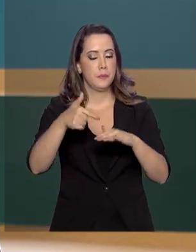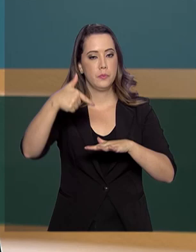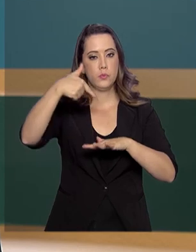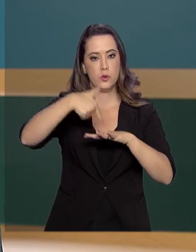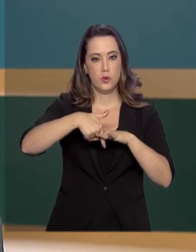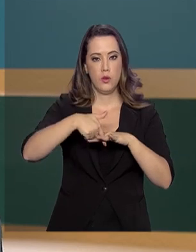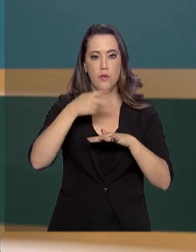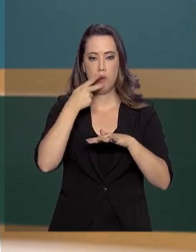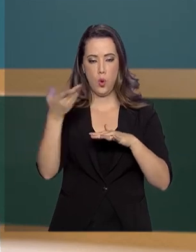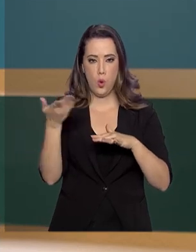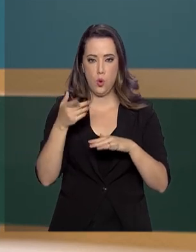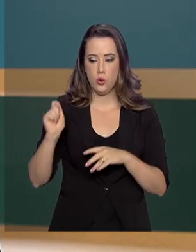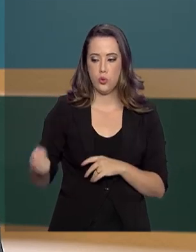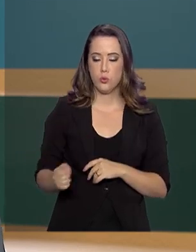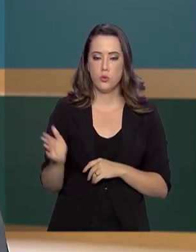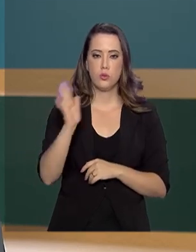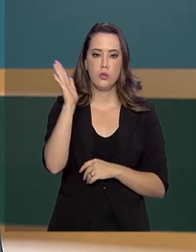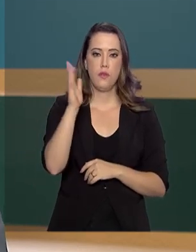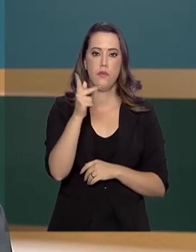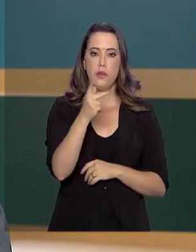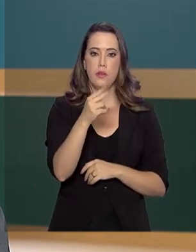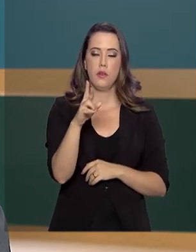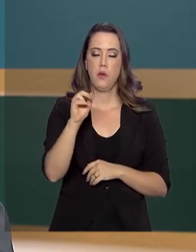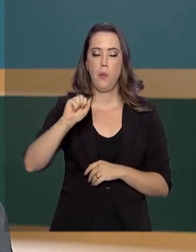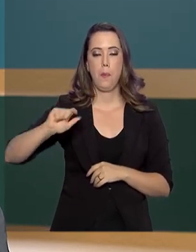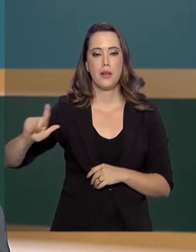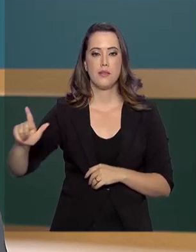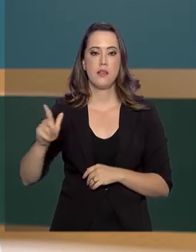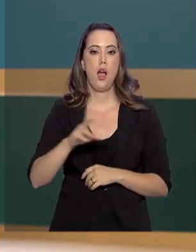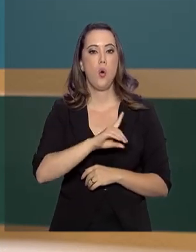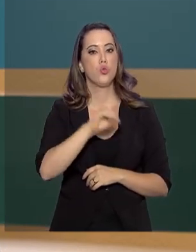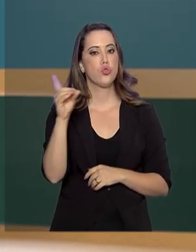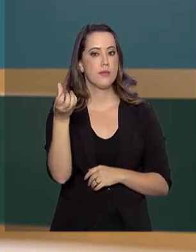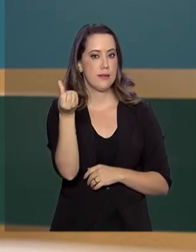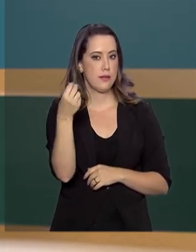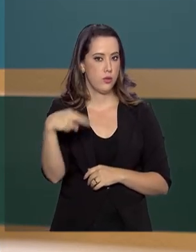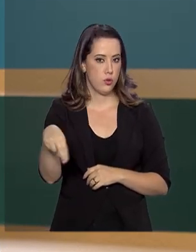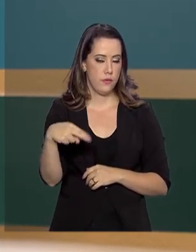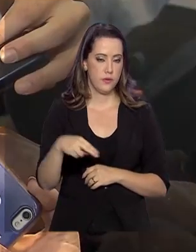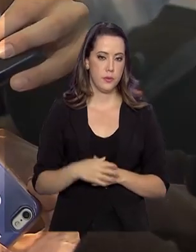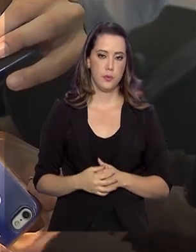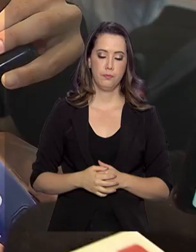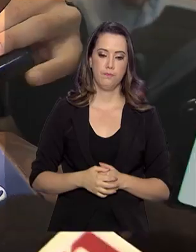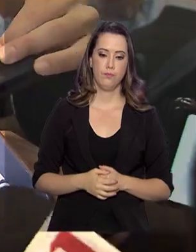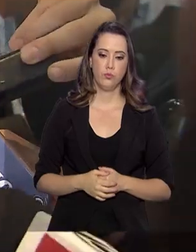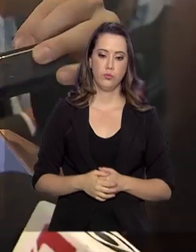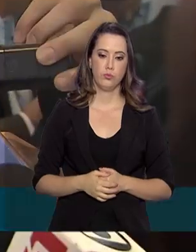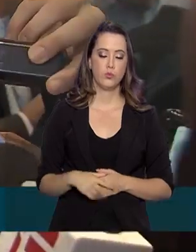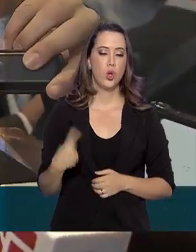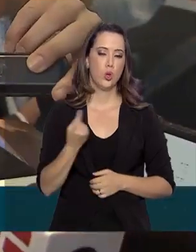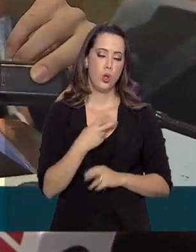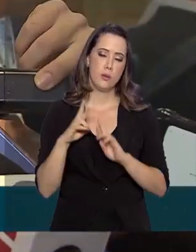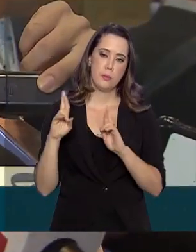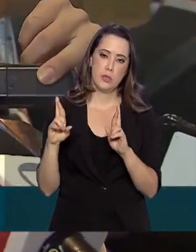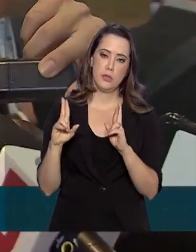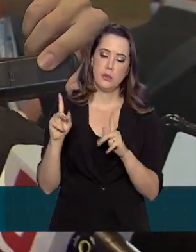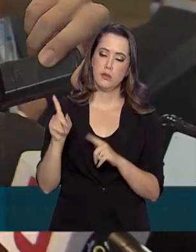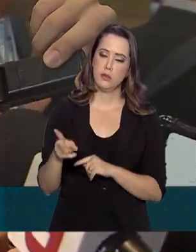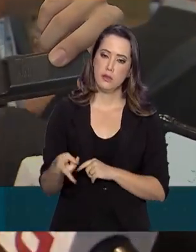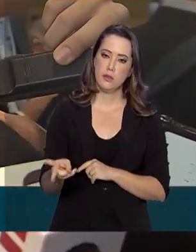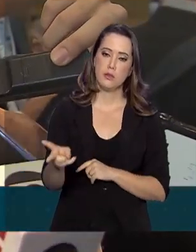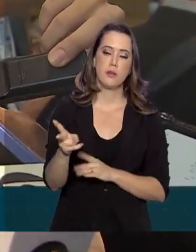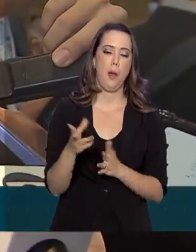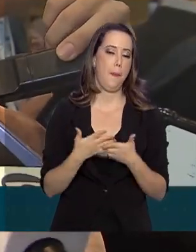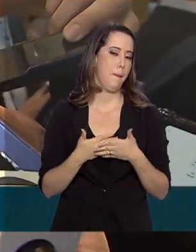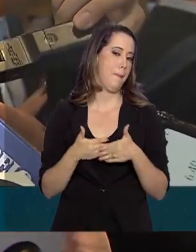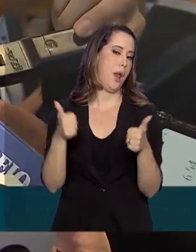cessão onerosa do pré sal programado para o dia 6 de novembro a expectativa sempre são as